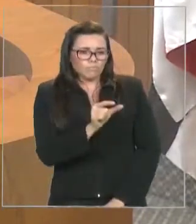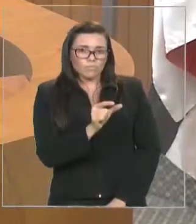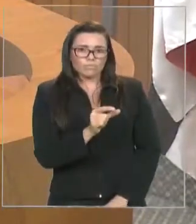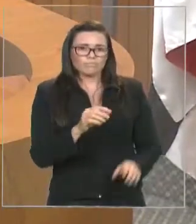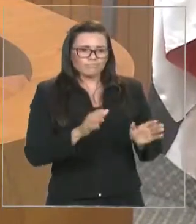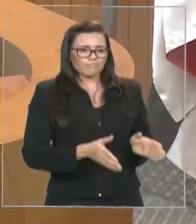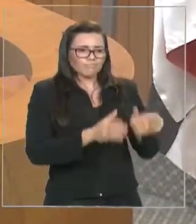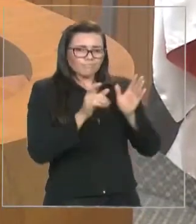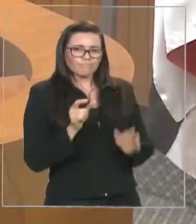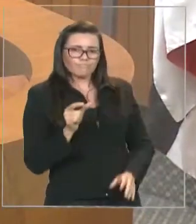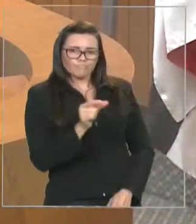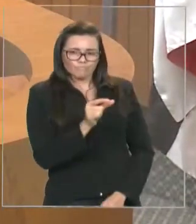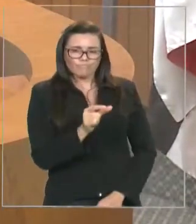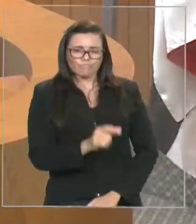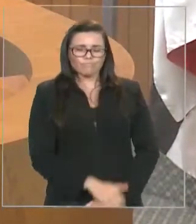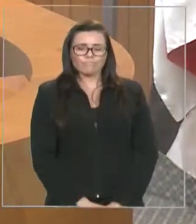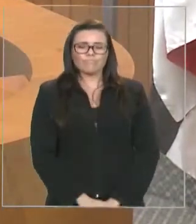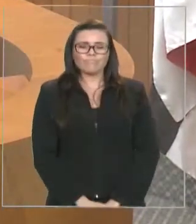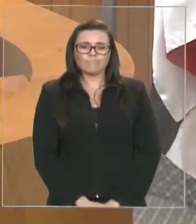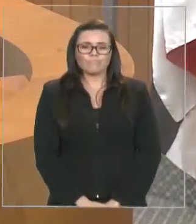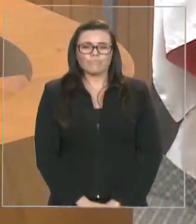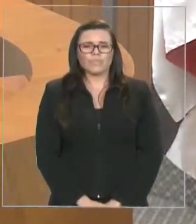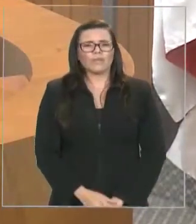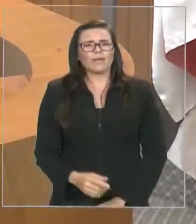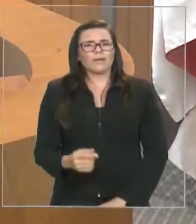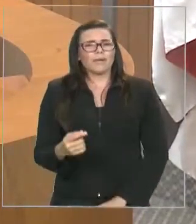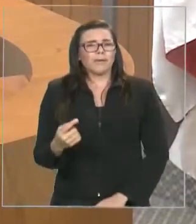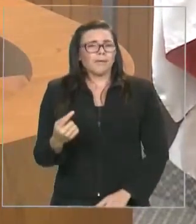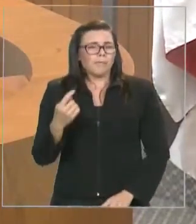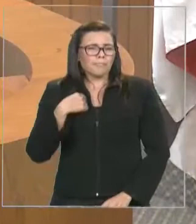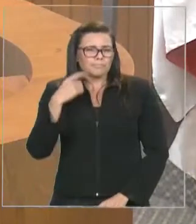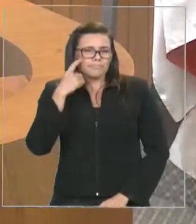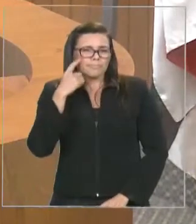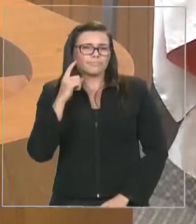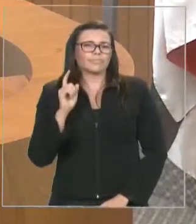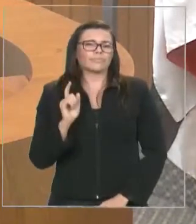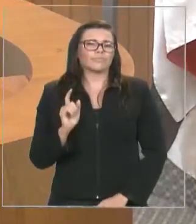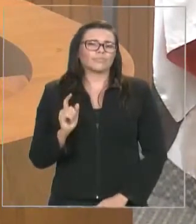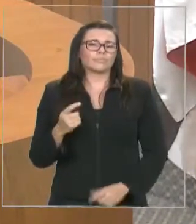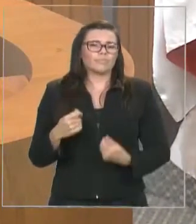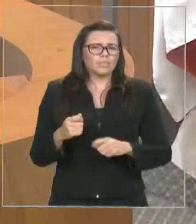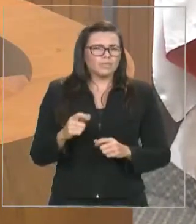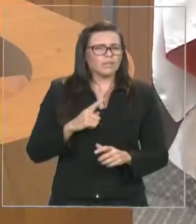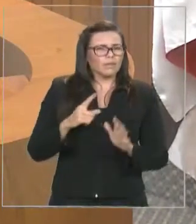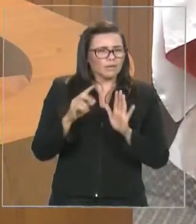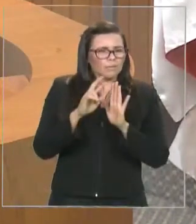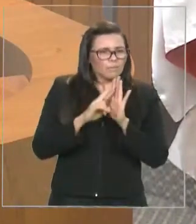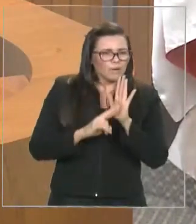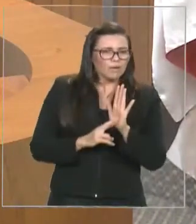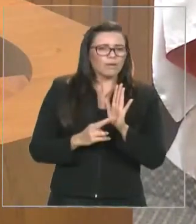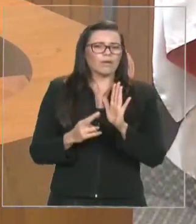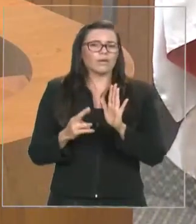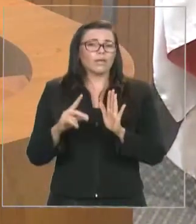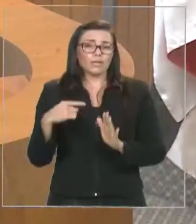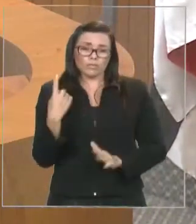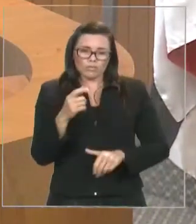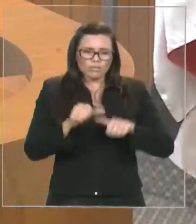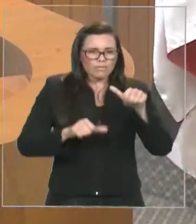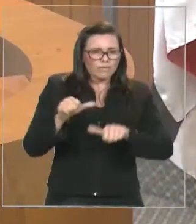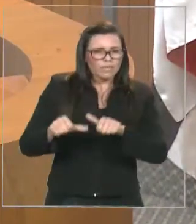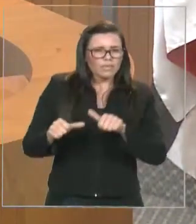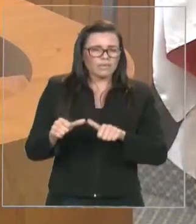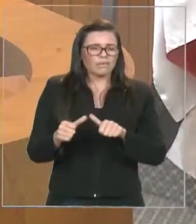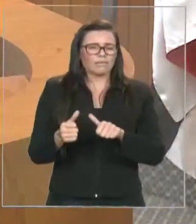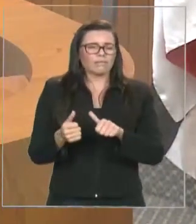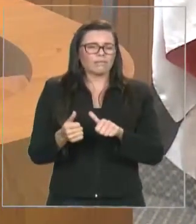e que obedeçam os requisitos necessários para que isso seja aberto nessas lojas. Assim, estamos cumprindo